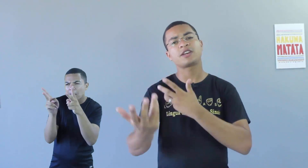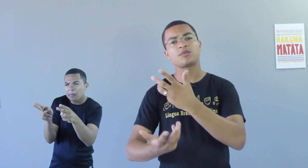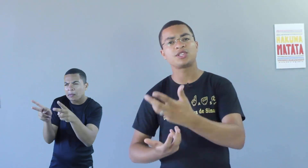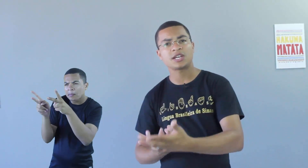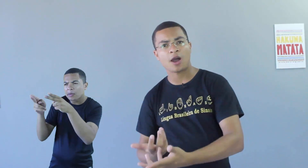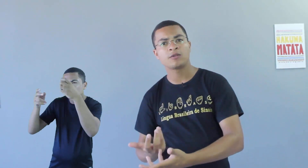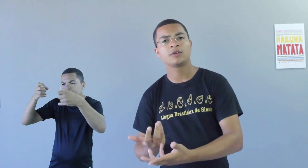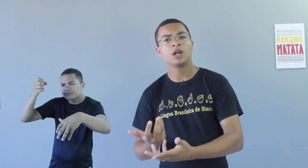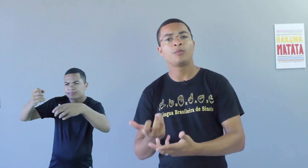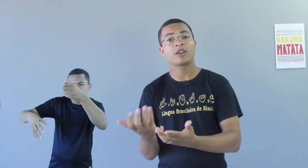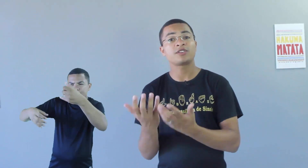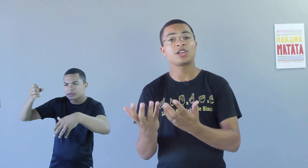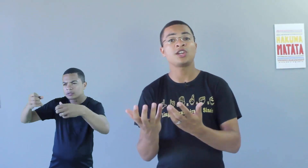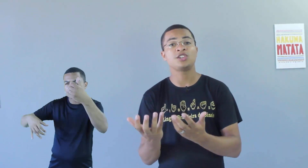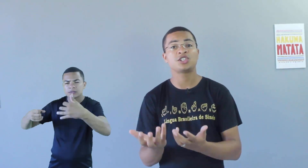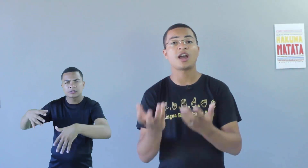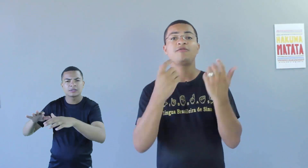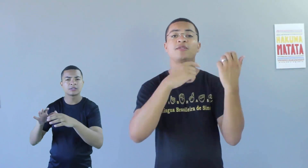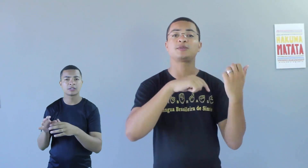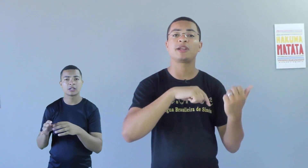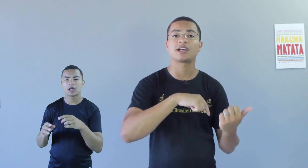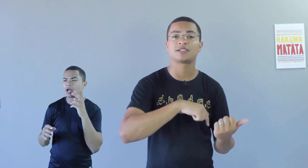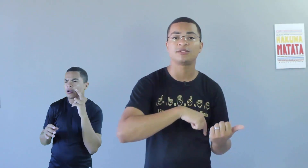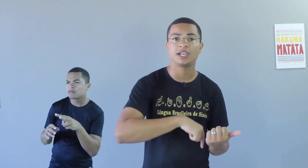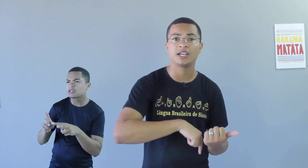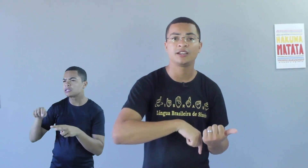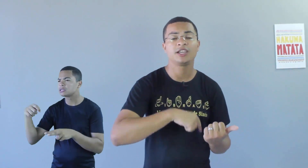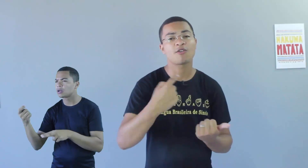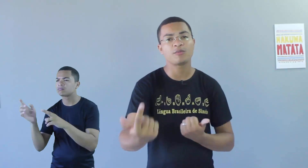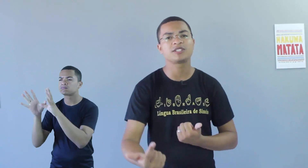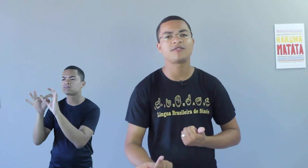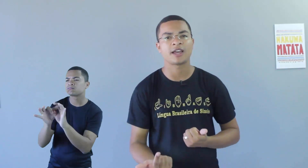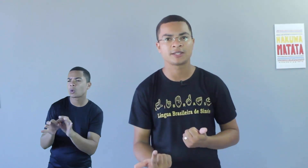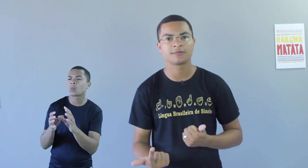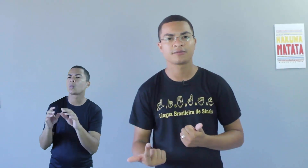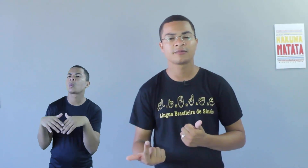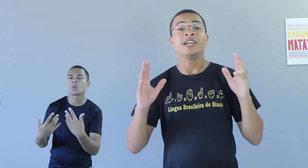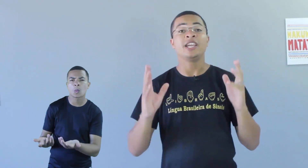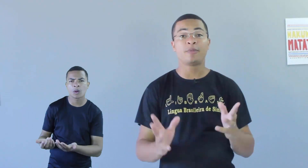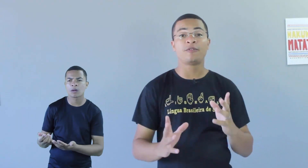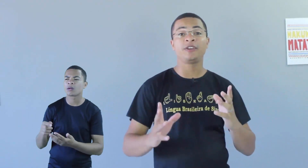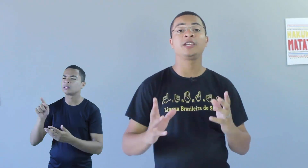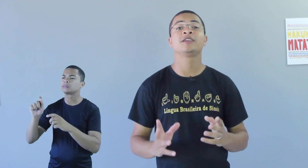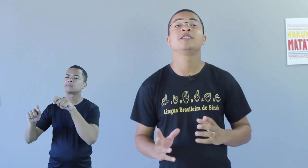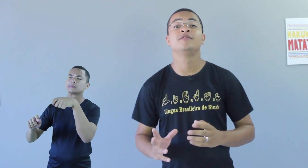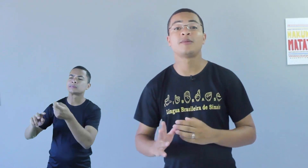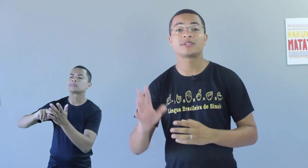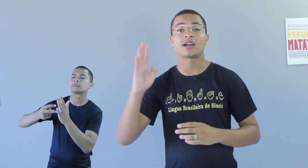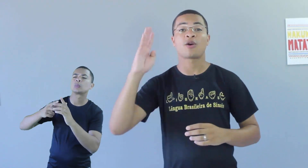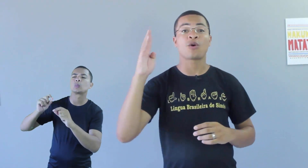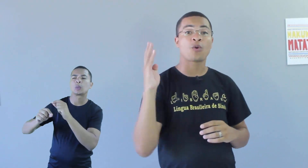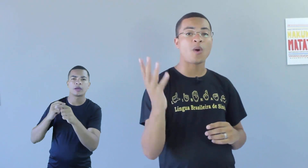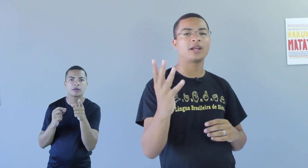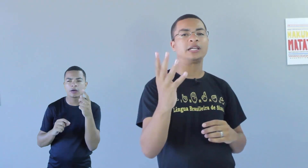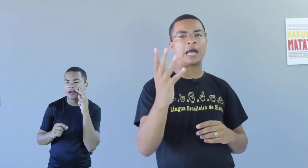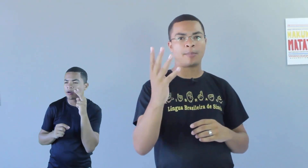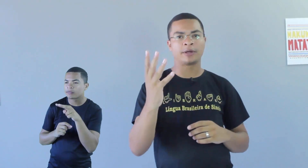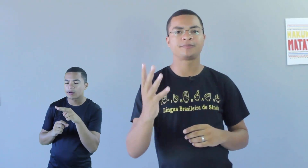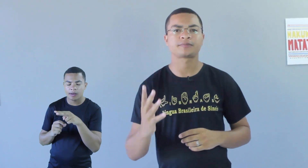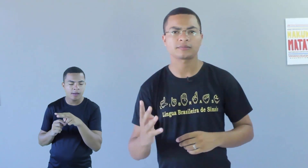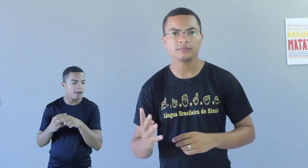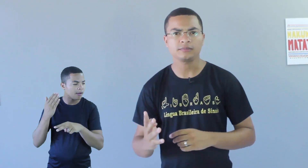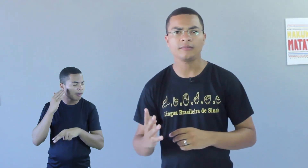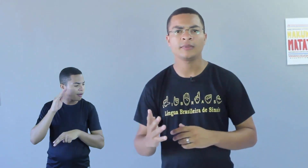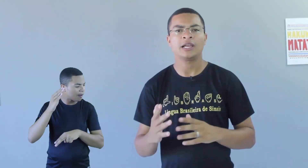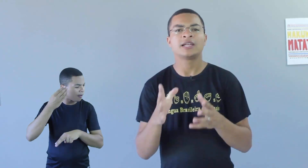conseguir identificar o sinal, porque você já viu a explicação dele e como se faz. E por fim, vamos à quarta